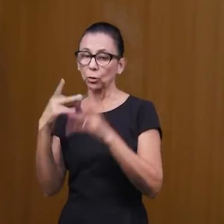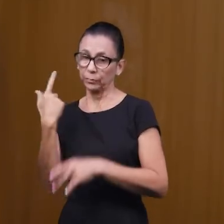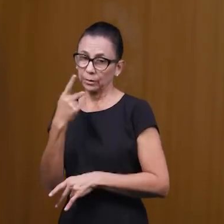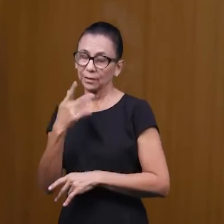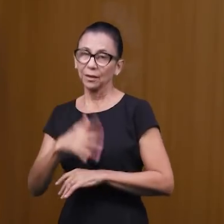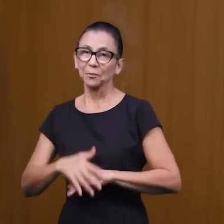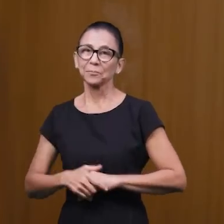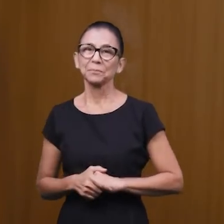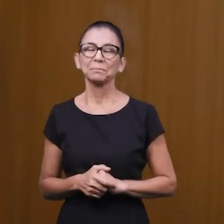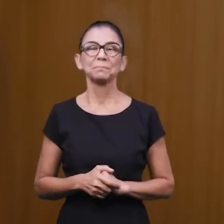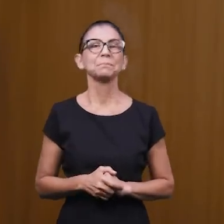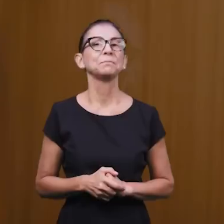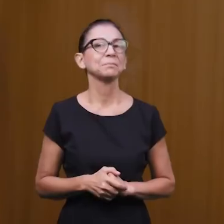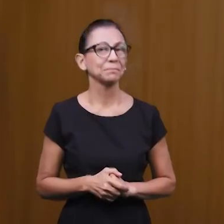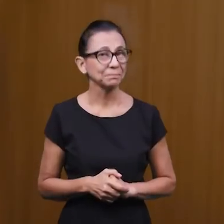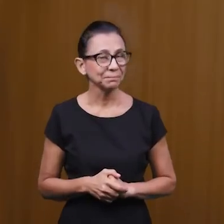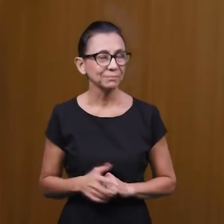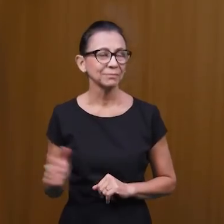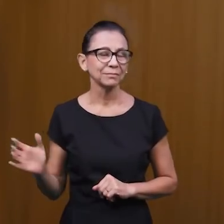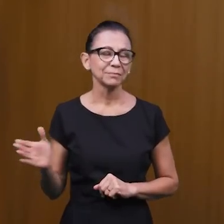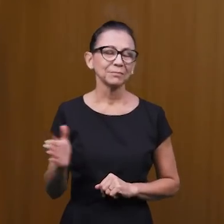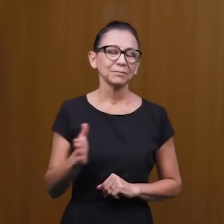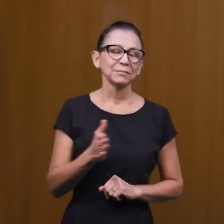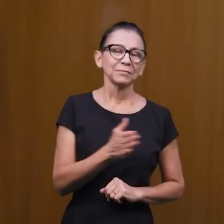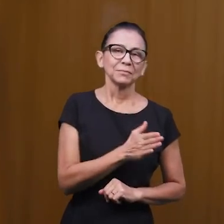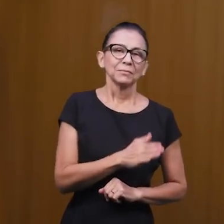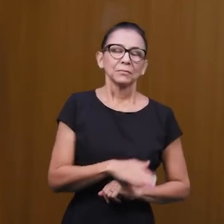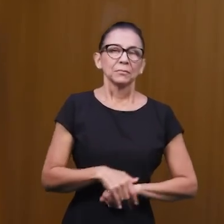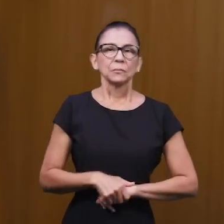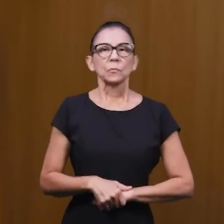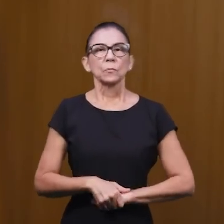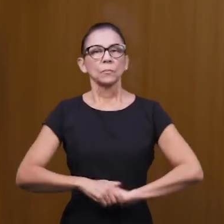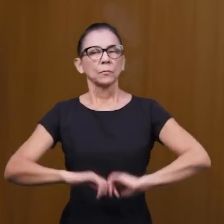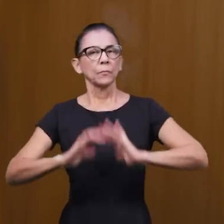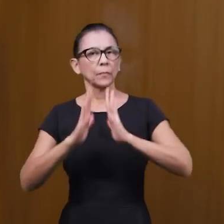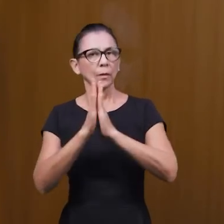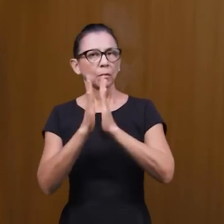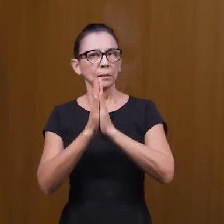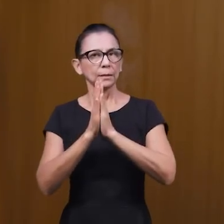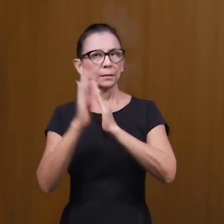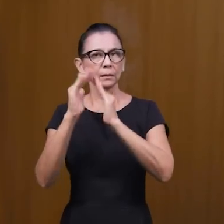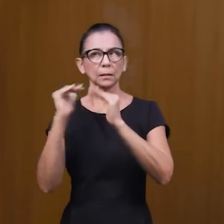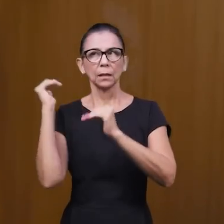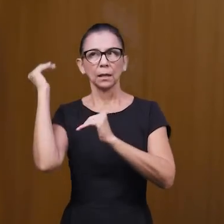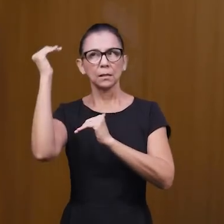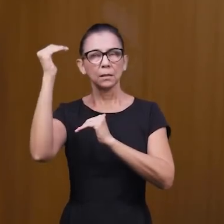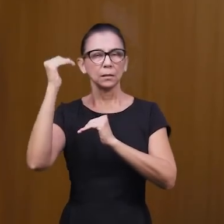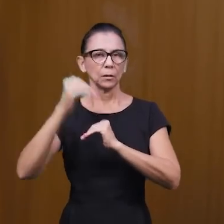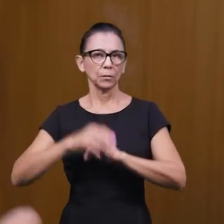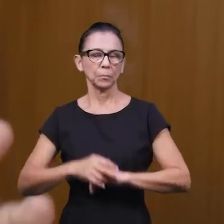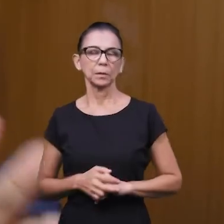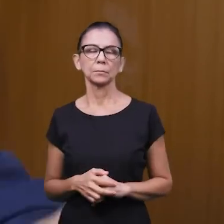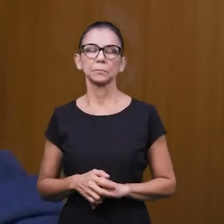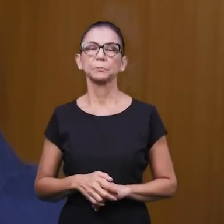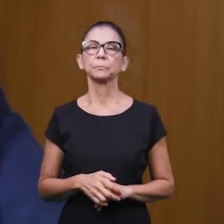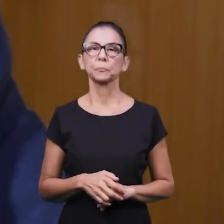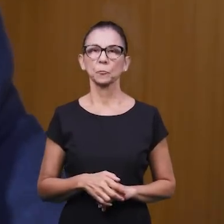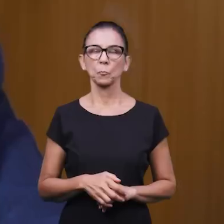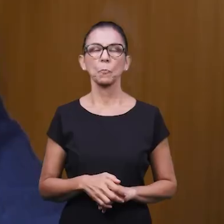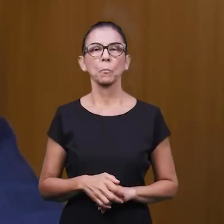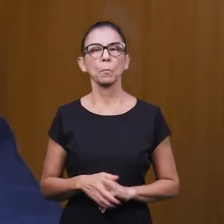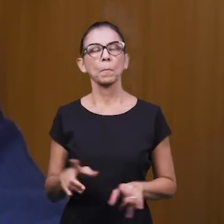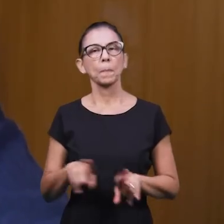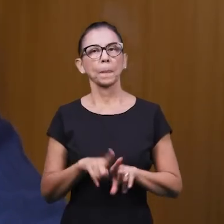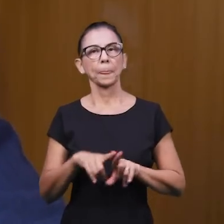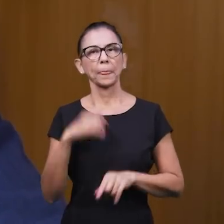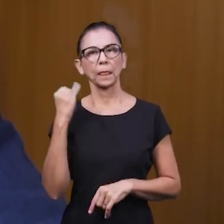está precisando namorar, casar, mas a oração está longe disso aí. Então a oração tem que estar no início de tudo. Outro ponto também que podemos